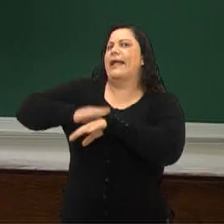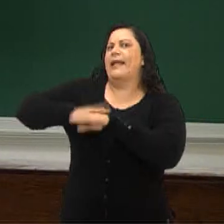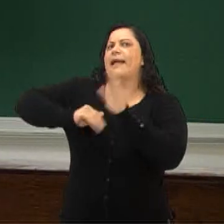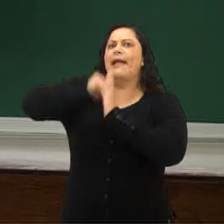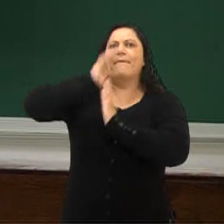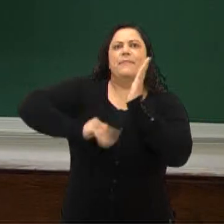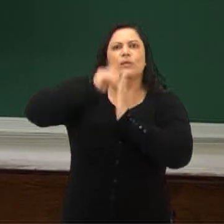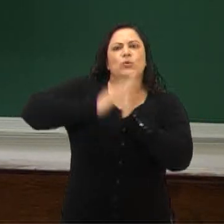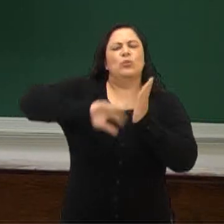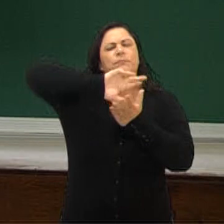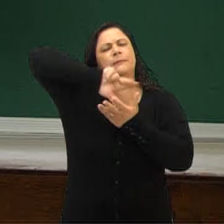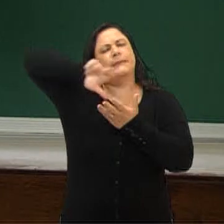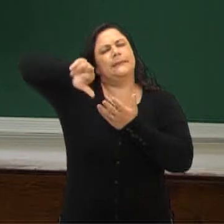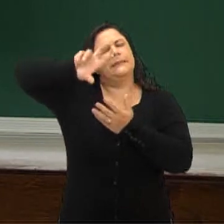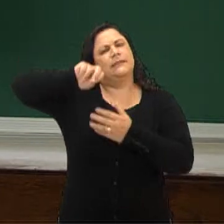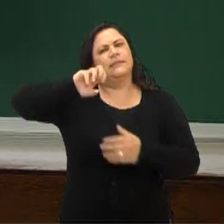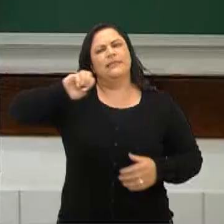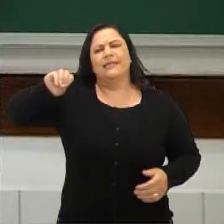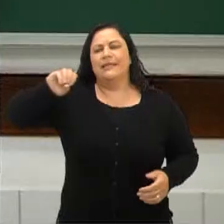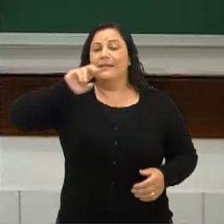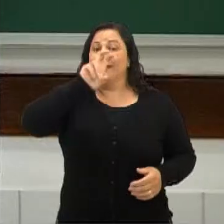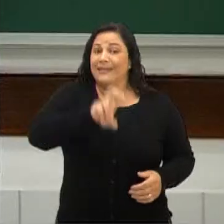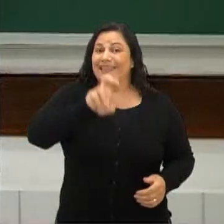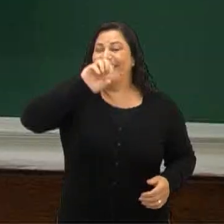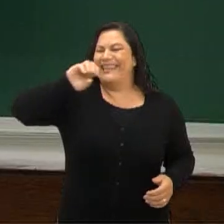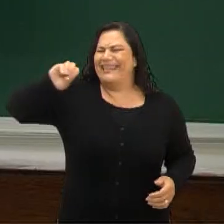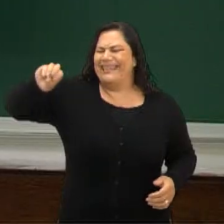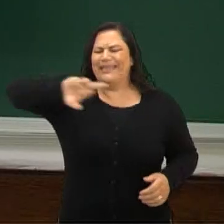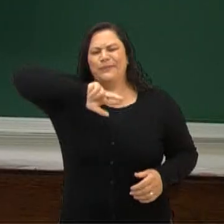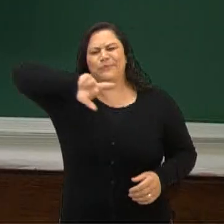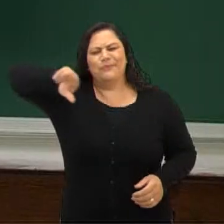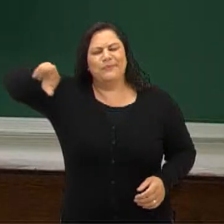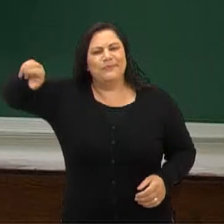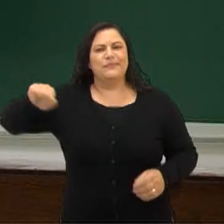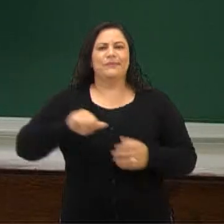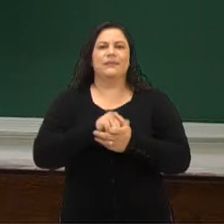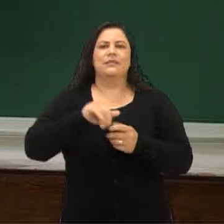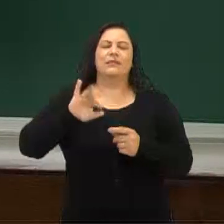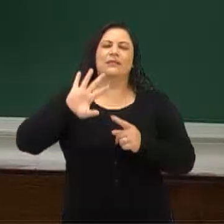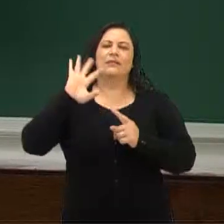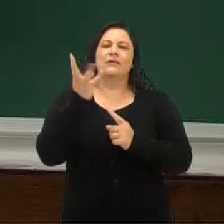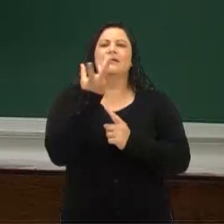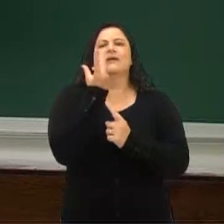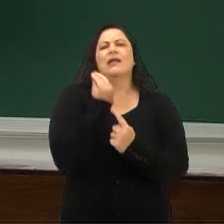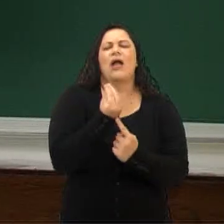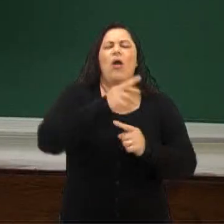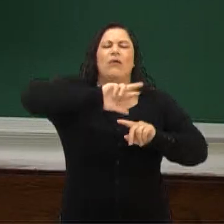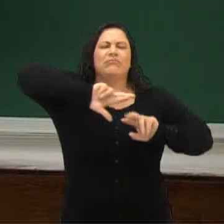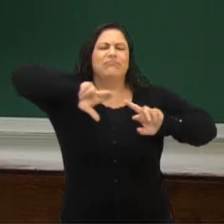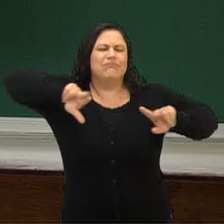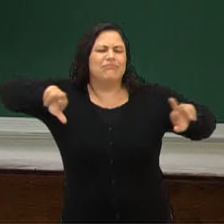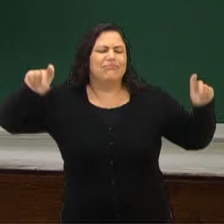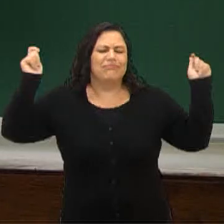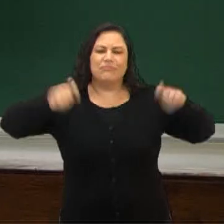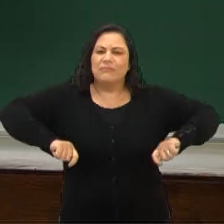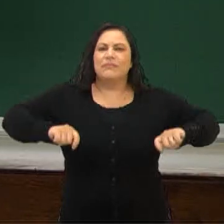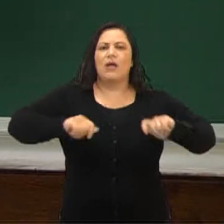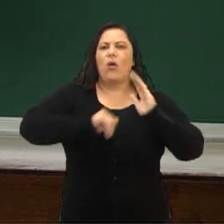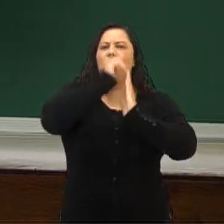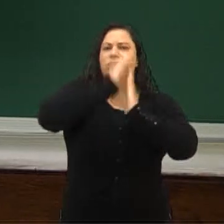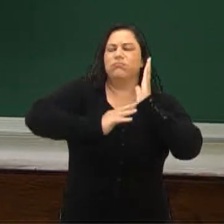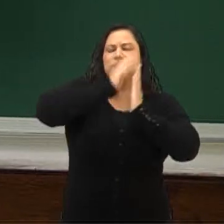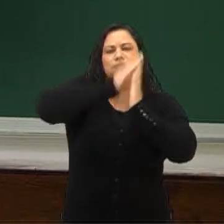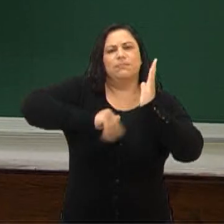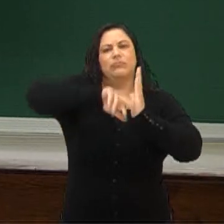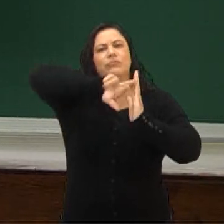foi internado em Arles, né, onde ele pintou o quarto, tão famoso, né, onde ele pintou mais de 500 obras